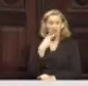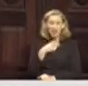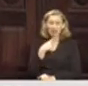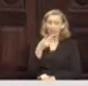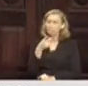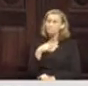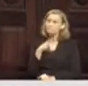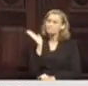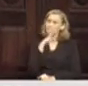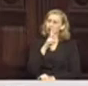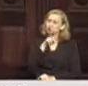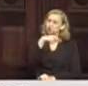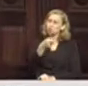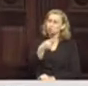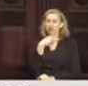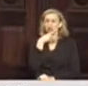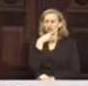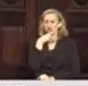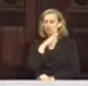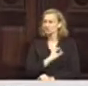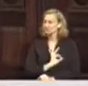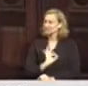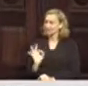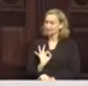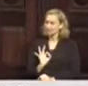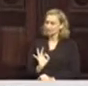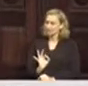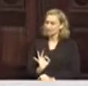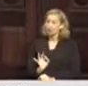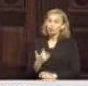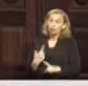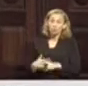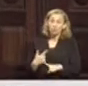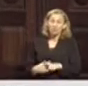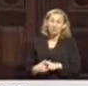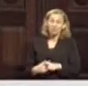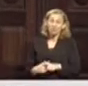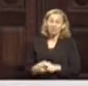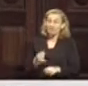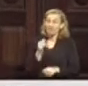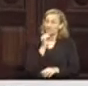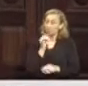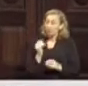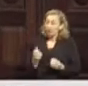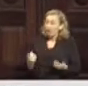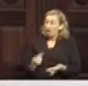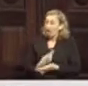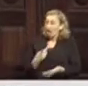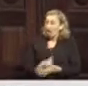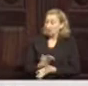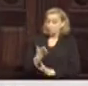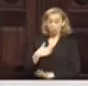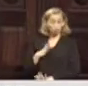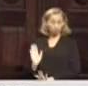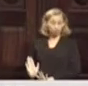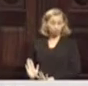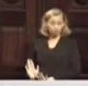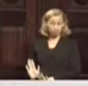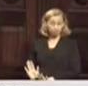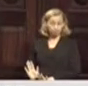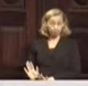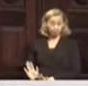as candidaturas e será um péssimo exemplo das mudanças esdrúxulas